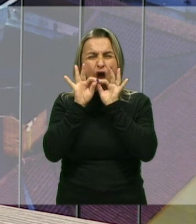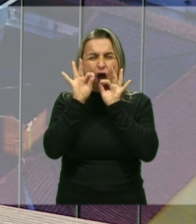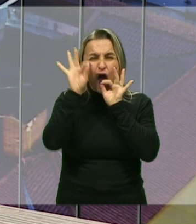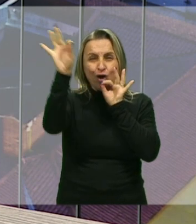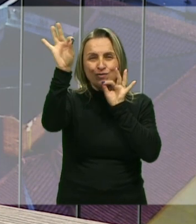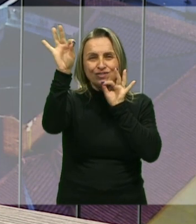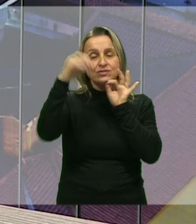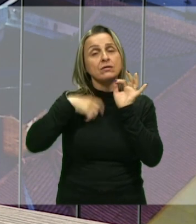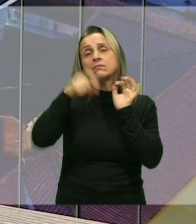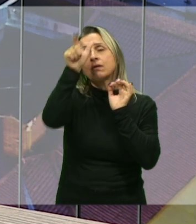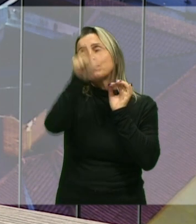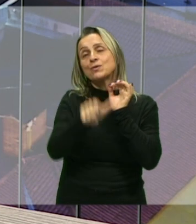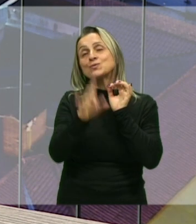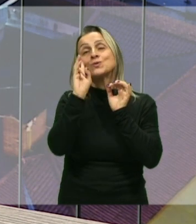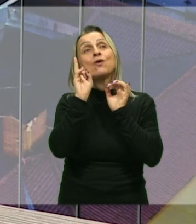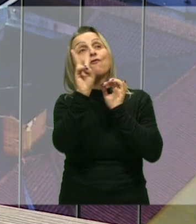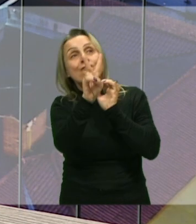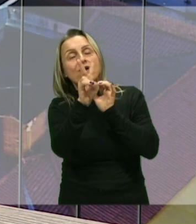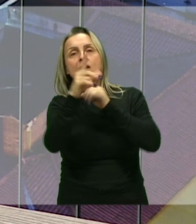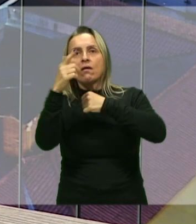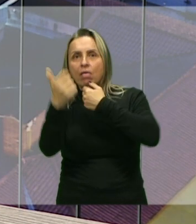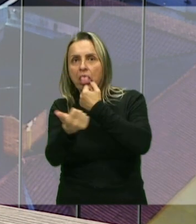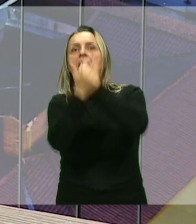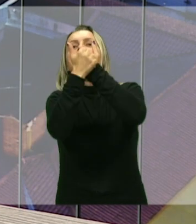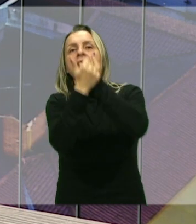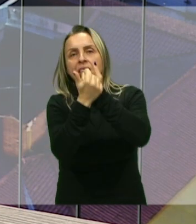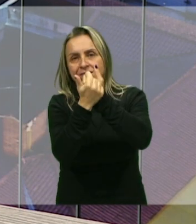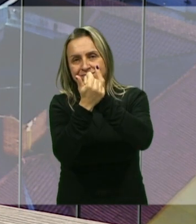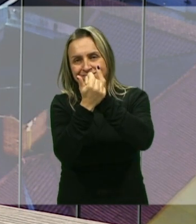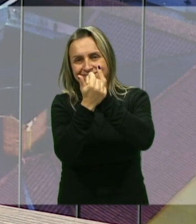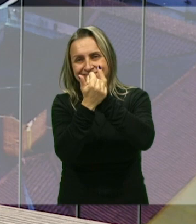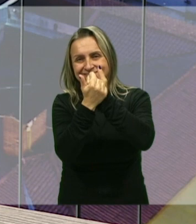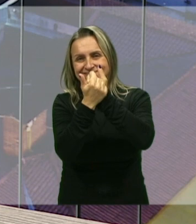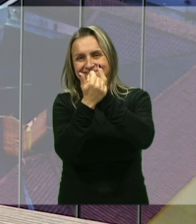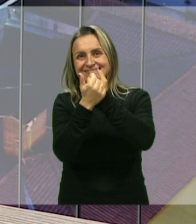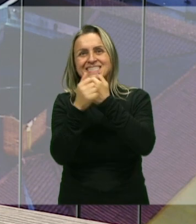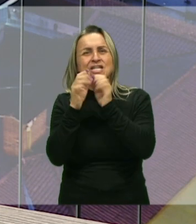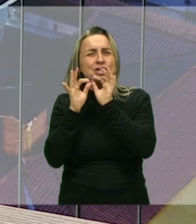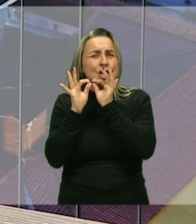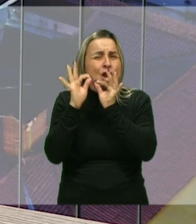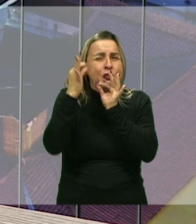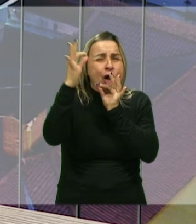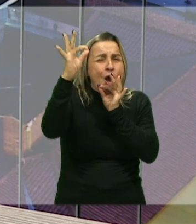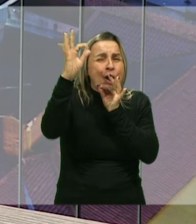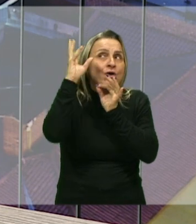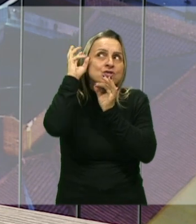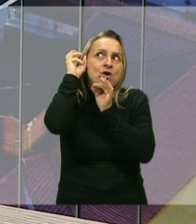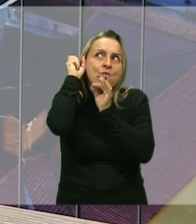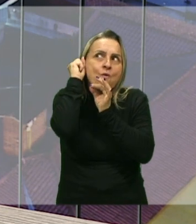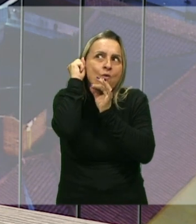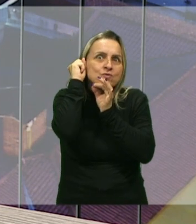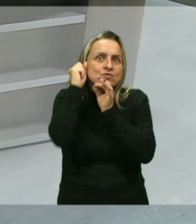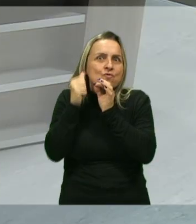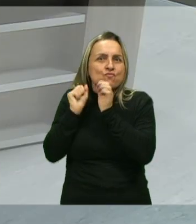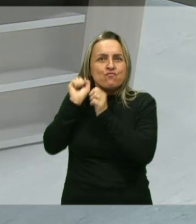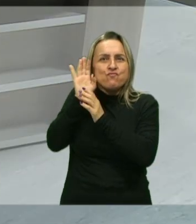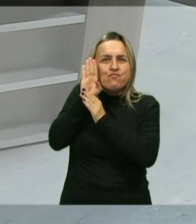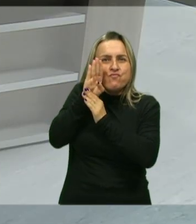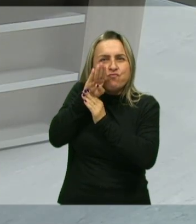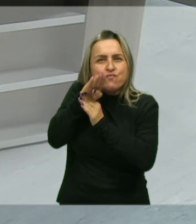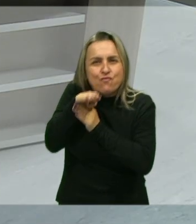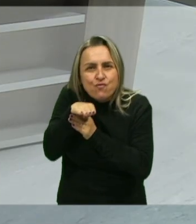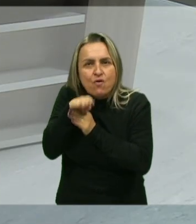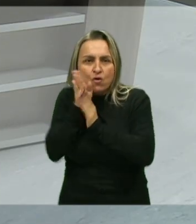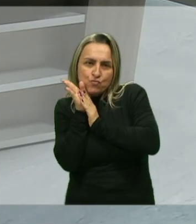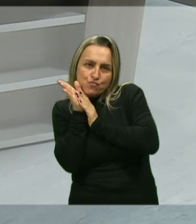na rua, né? Então, ele vindo lá da esquina, eu já escuto ele freando, ele fazendo a curva, eu já fico atento. Aí, quando ele chega em cima,